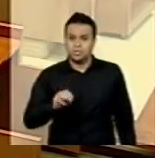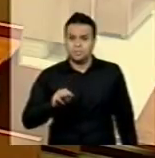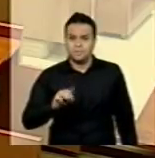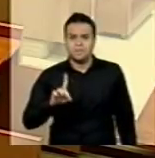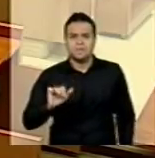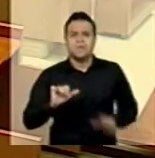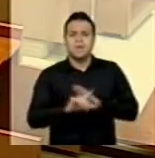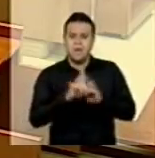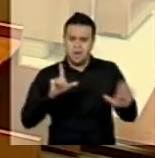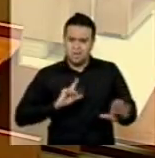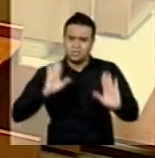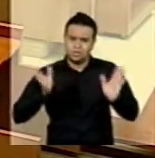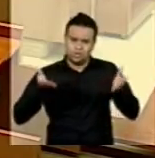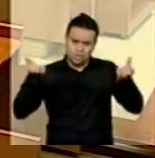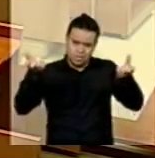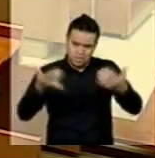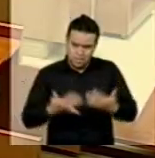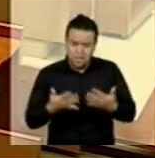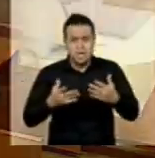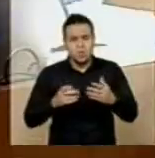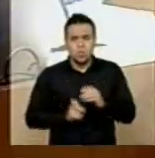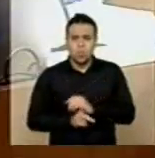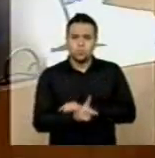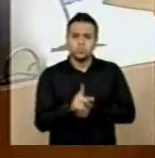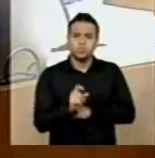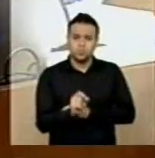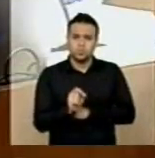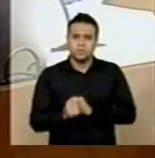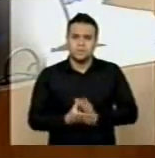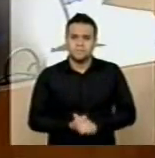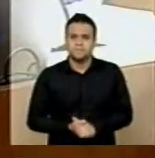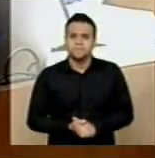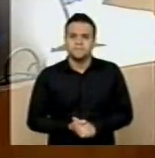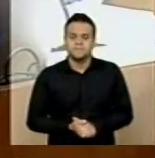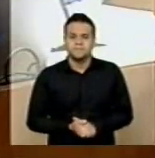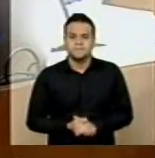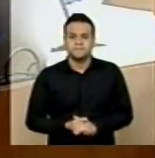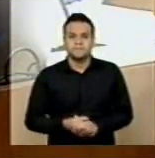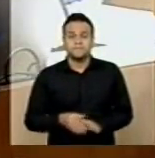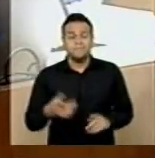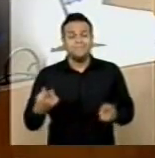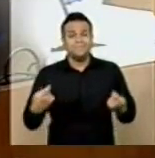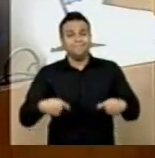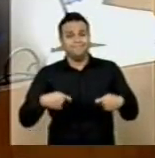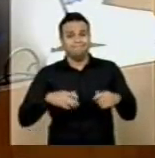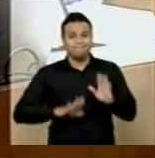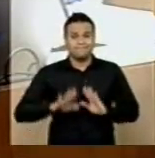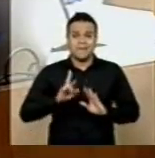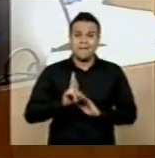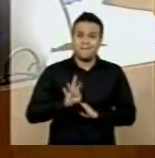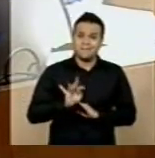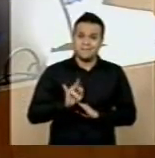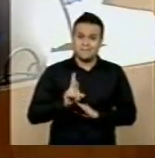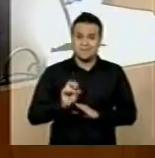manifestei anteriormente, eu continuo seguindo o critério mais restritivo da necessidade de